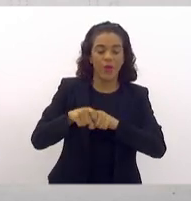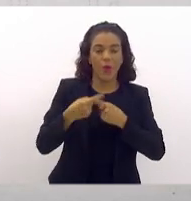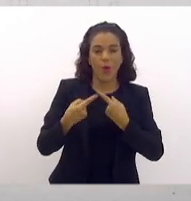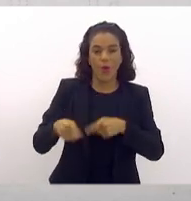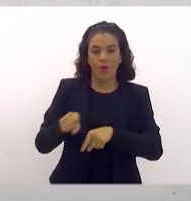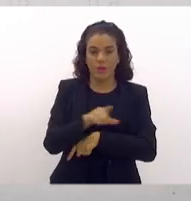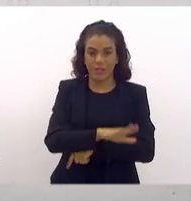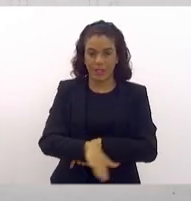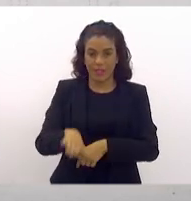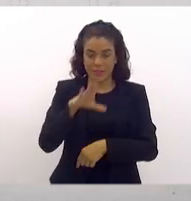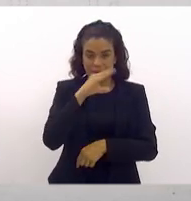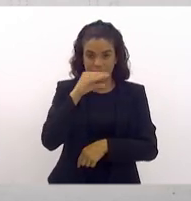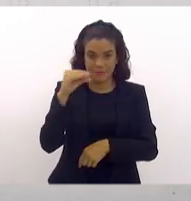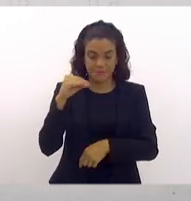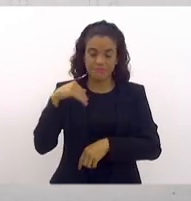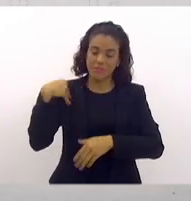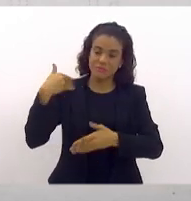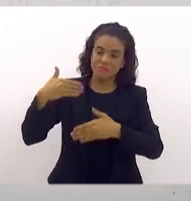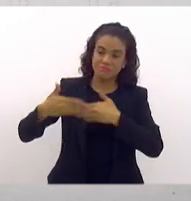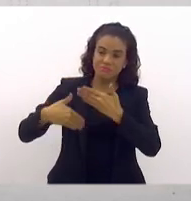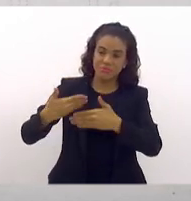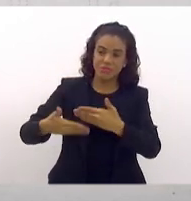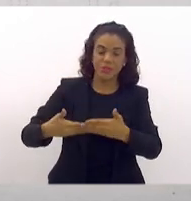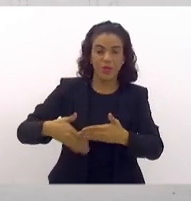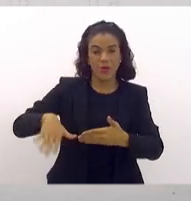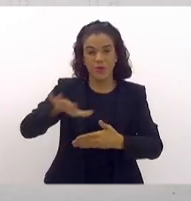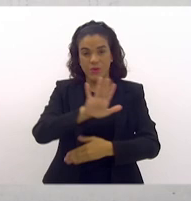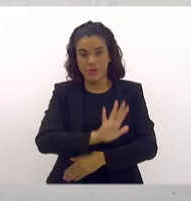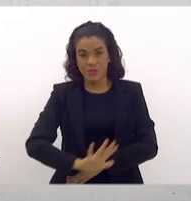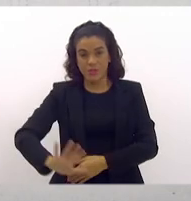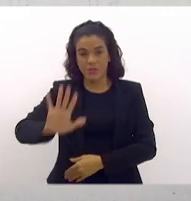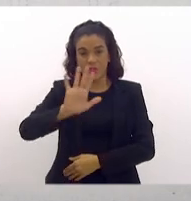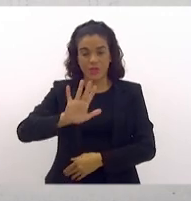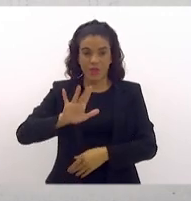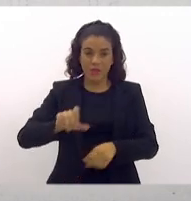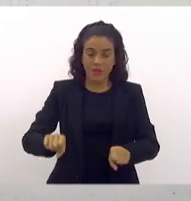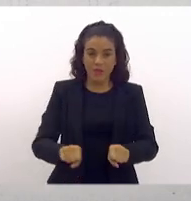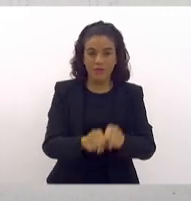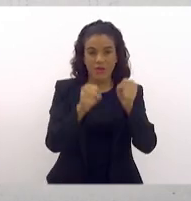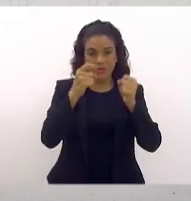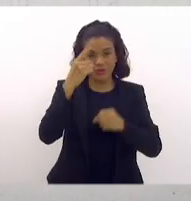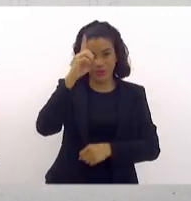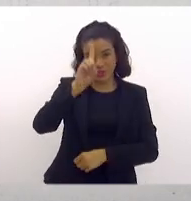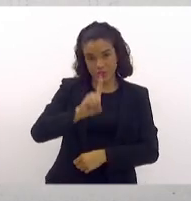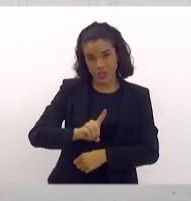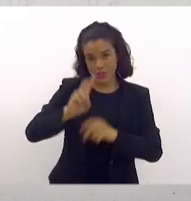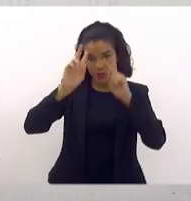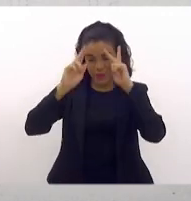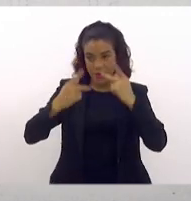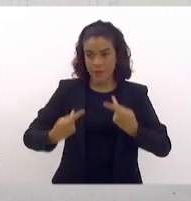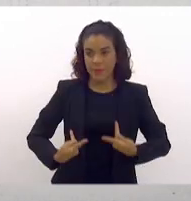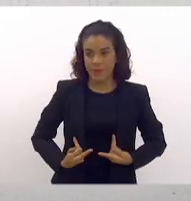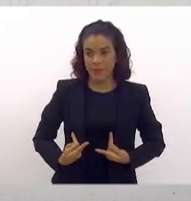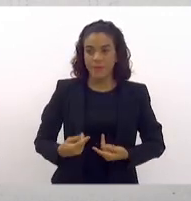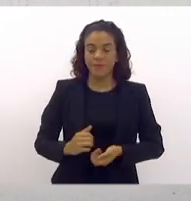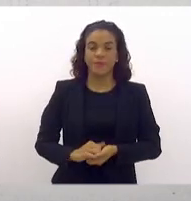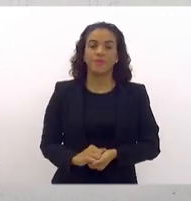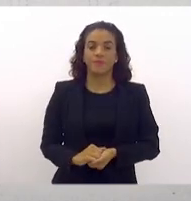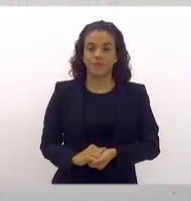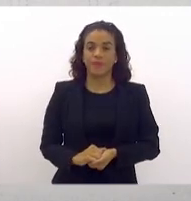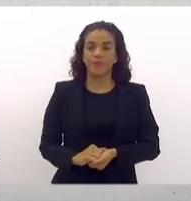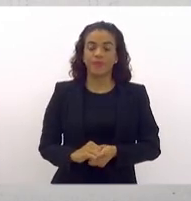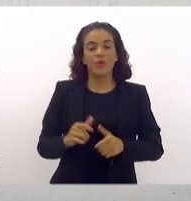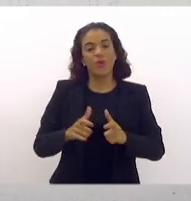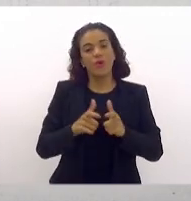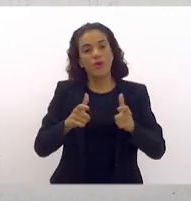Orkut. Mas de lá para cá, o cenário de violação de direitos humanos mudou muito. E hoje a gente tem um